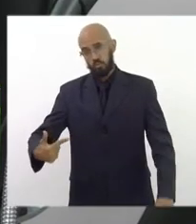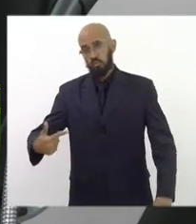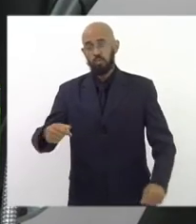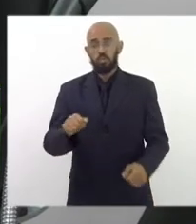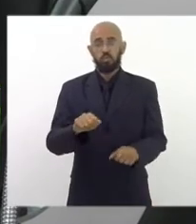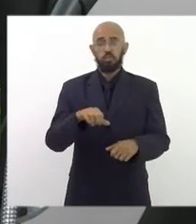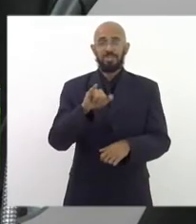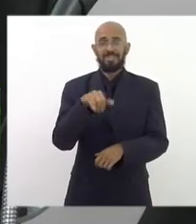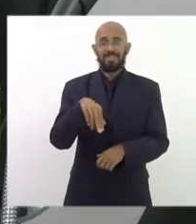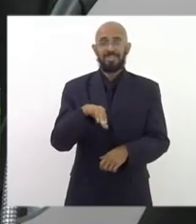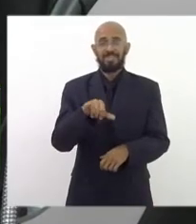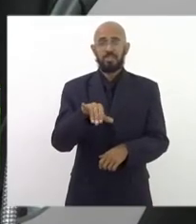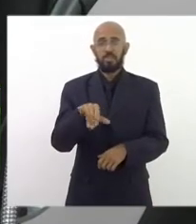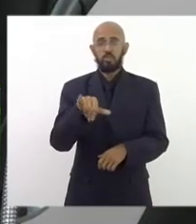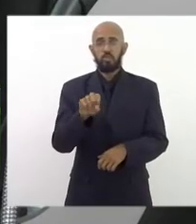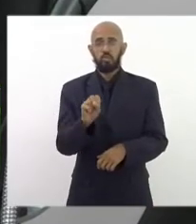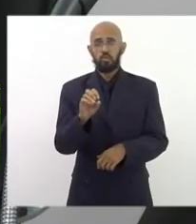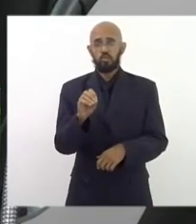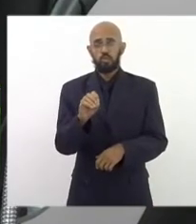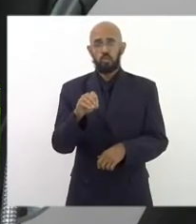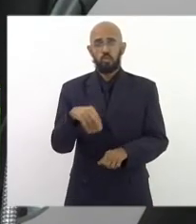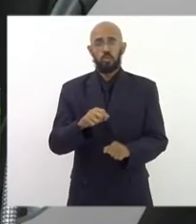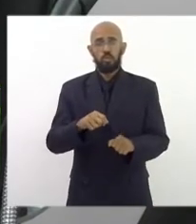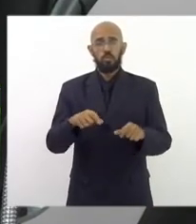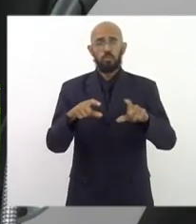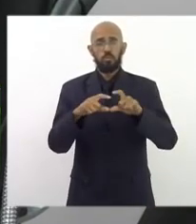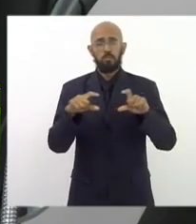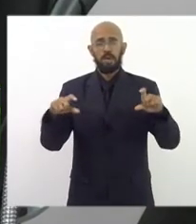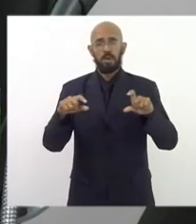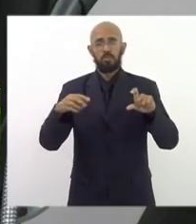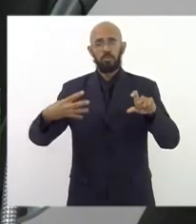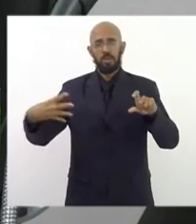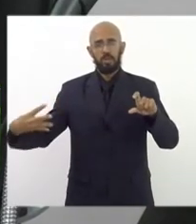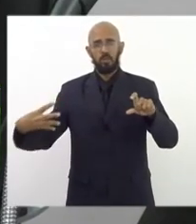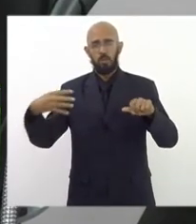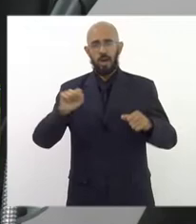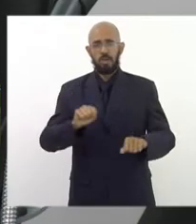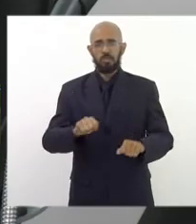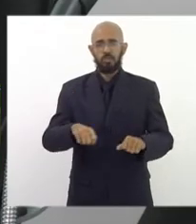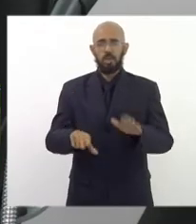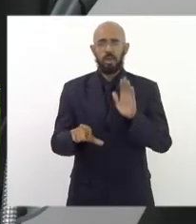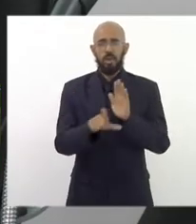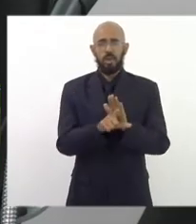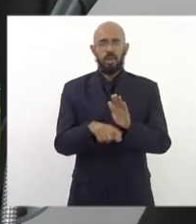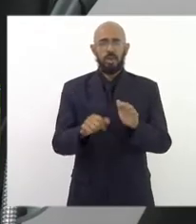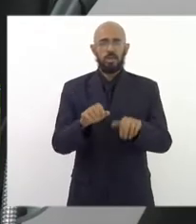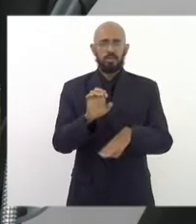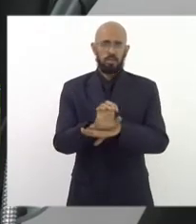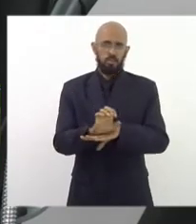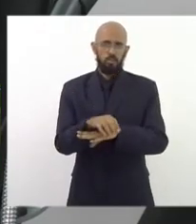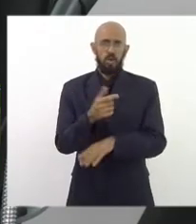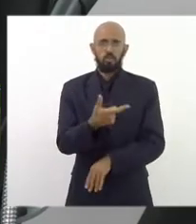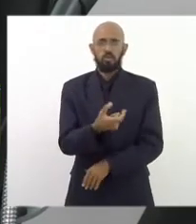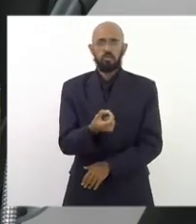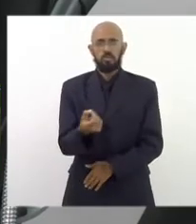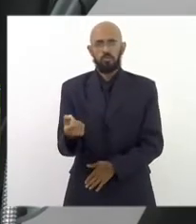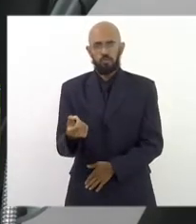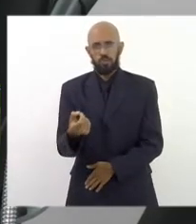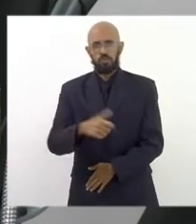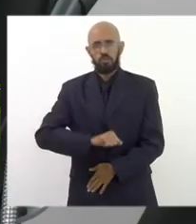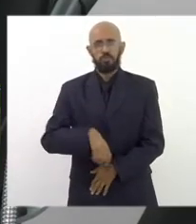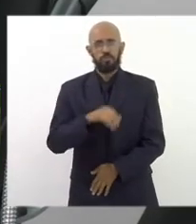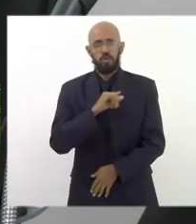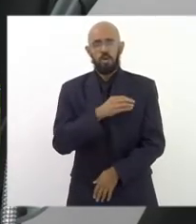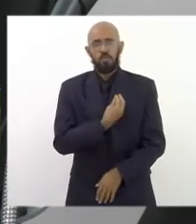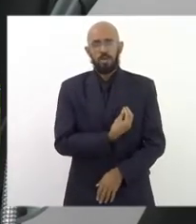44 da Lei Estadual 9000 de 20, com a participação do senhor Nelson